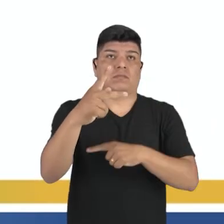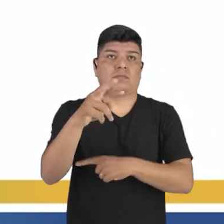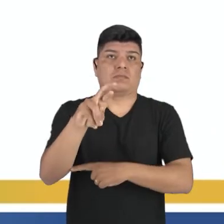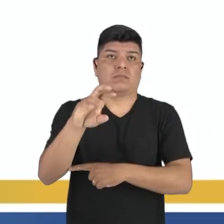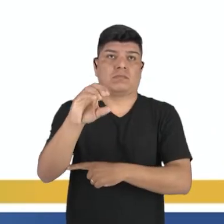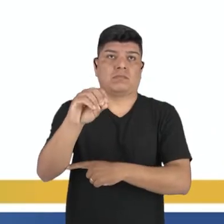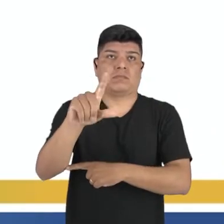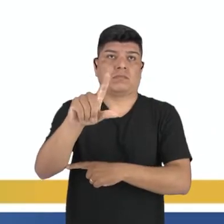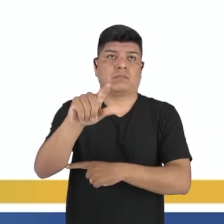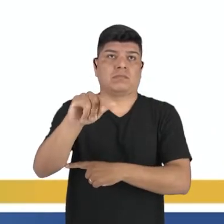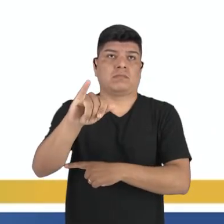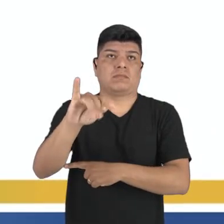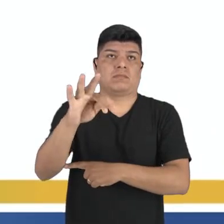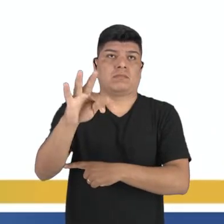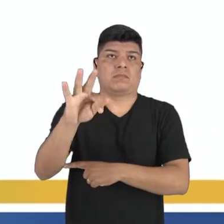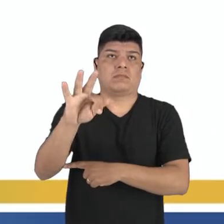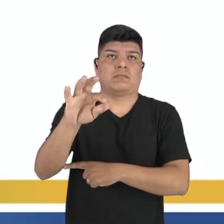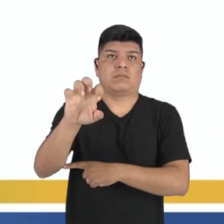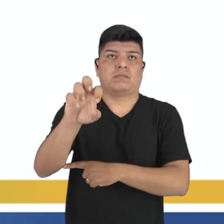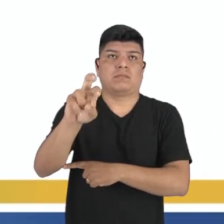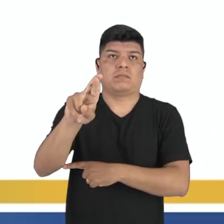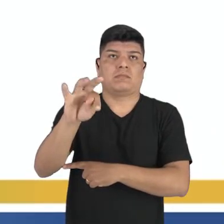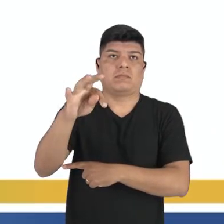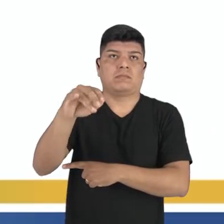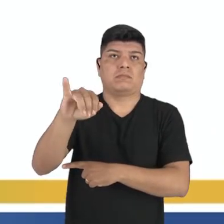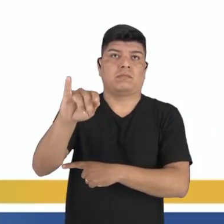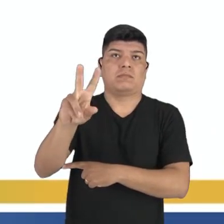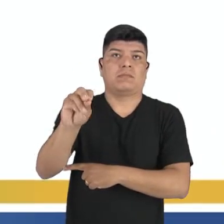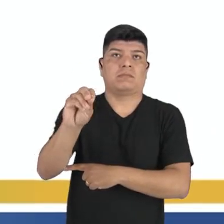dos hormônios estradiol, produzidos pelo folículo